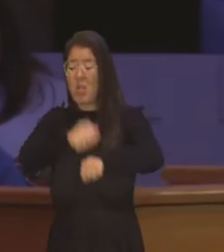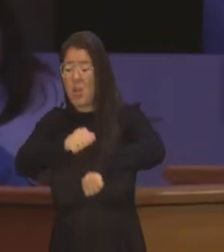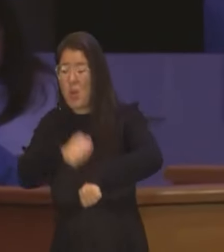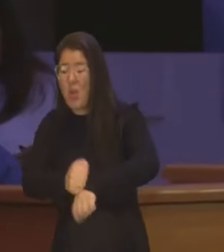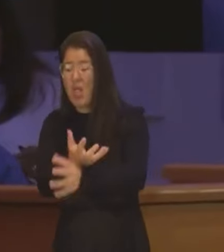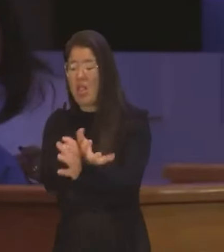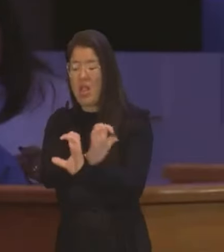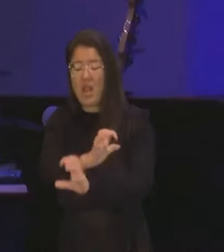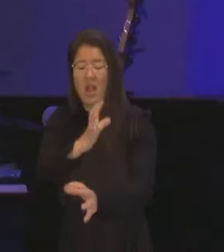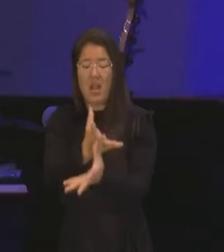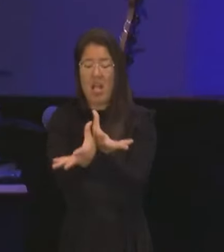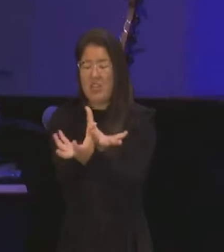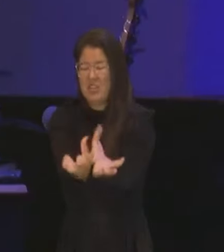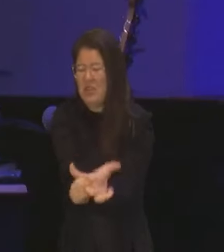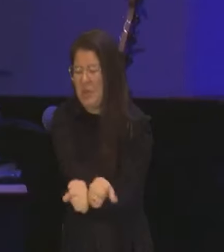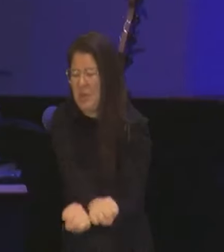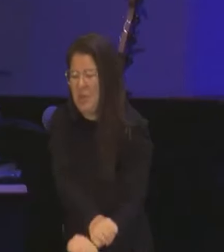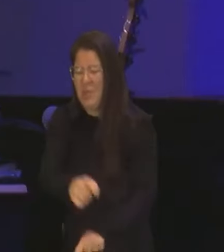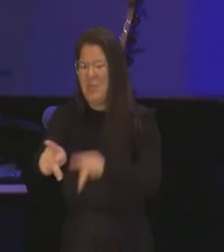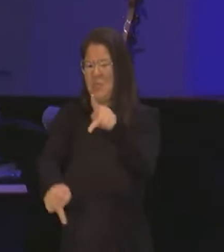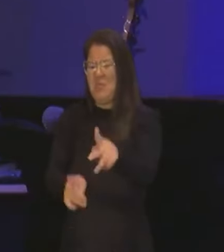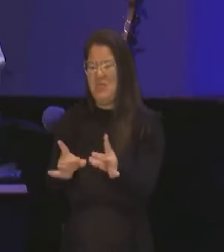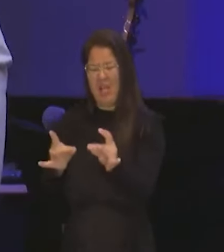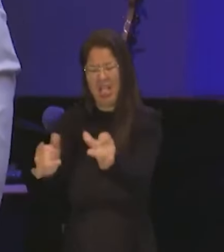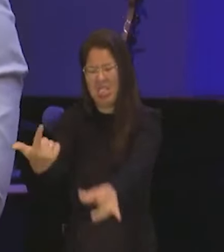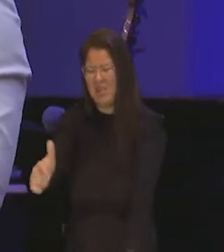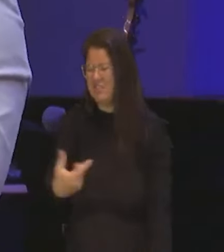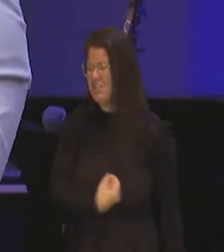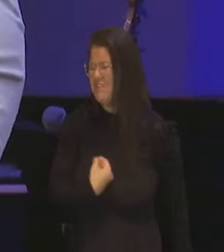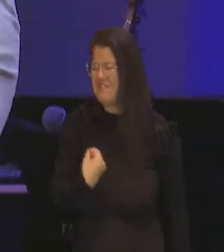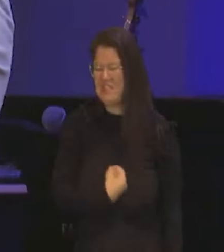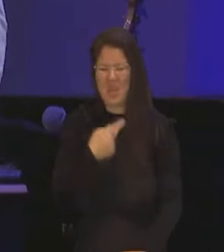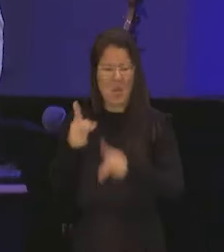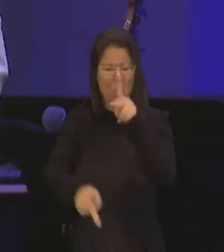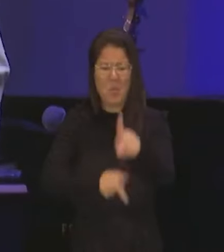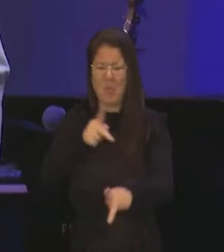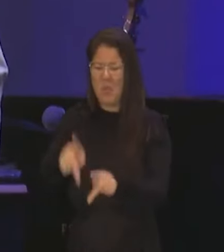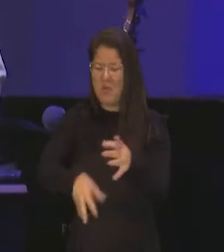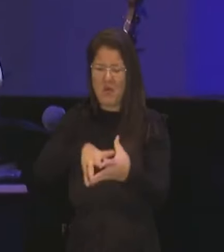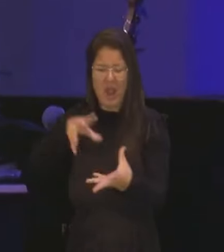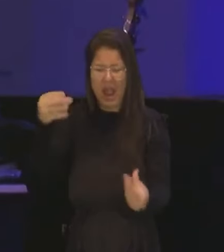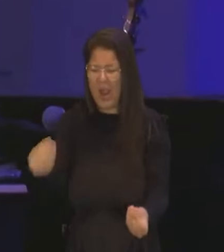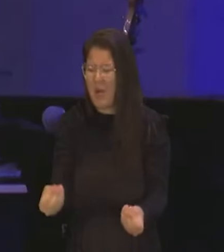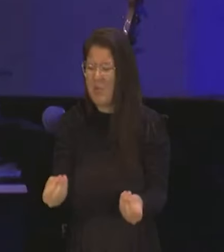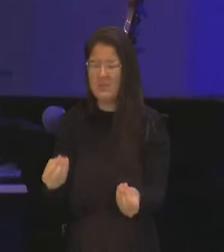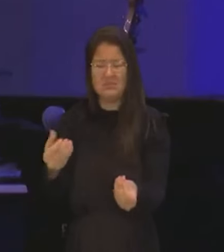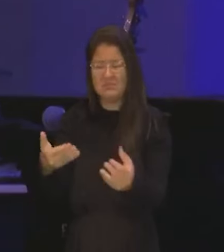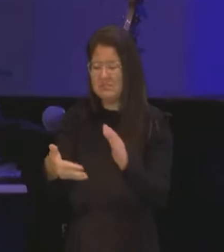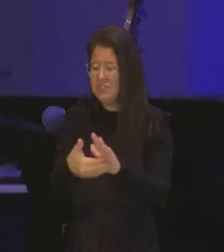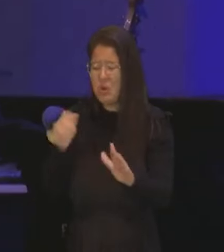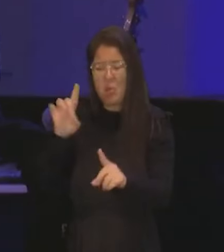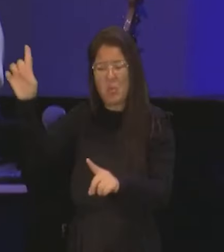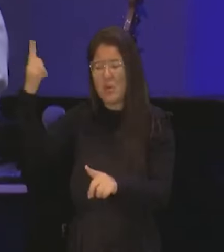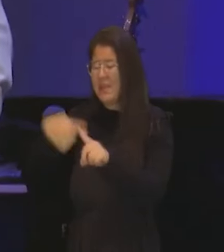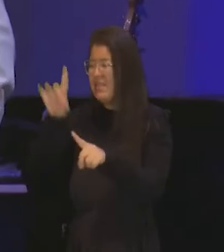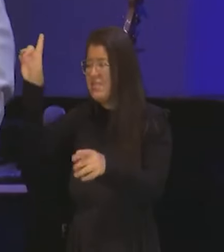um povo exterminado, eu vejo um povo sem vida, eu vejo um povo sem a presença do meu